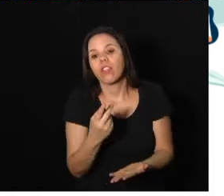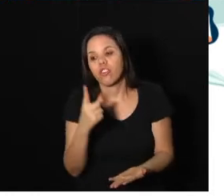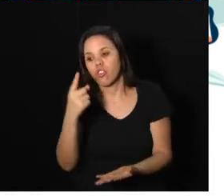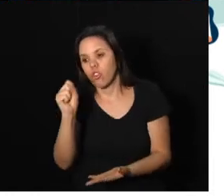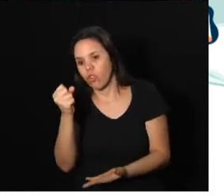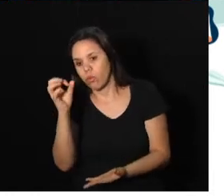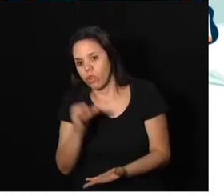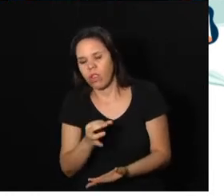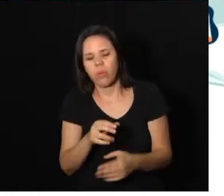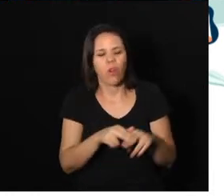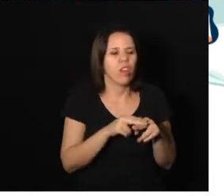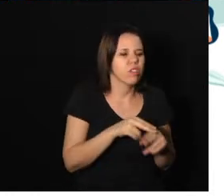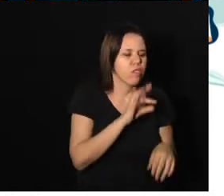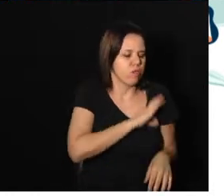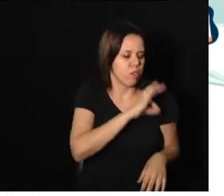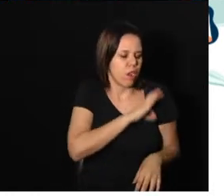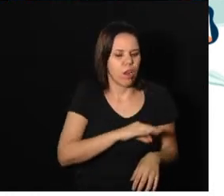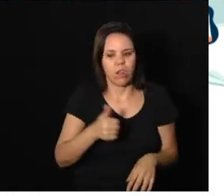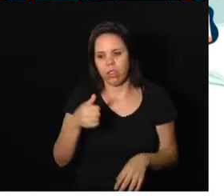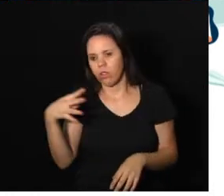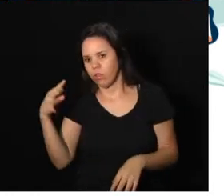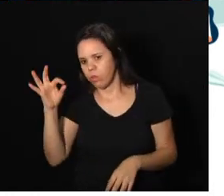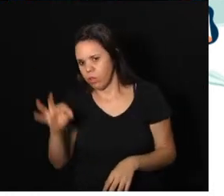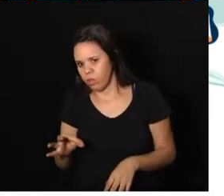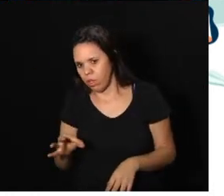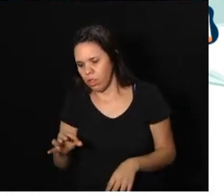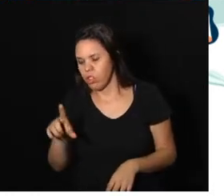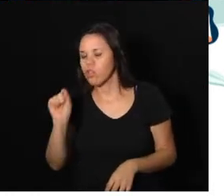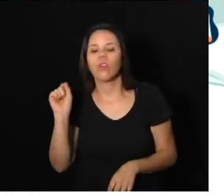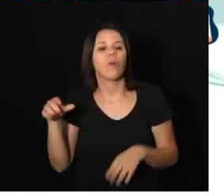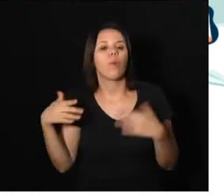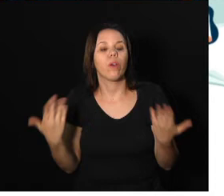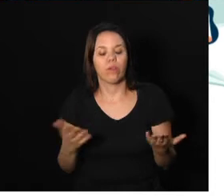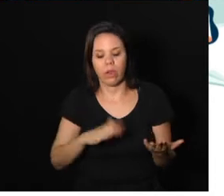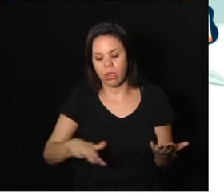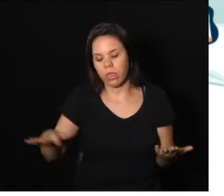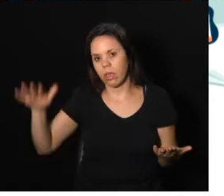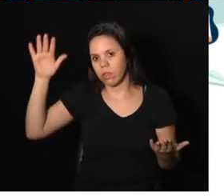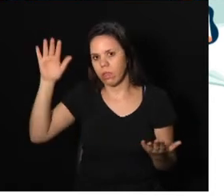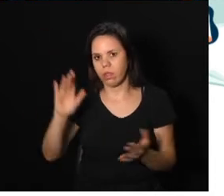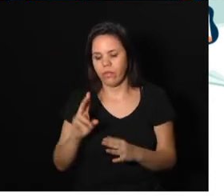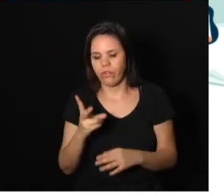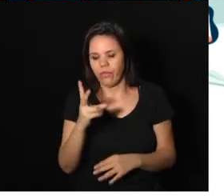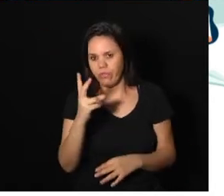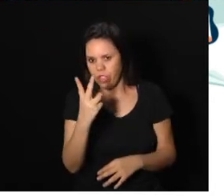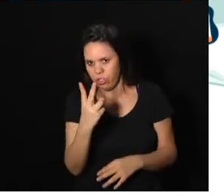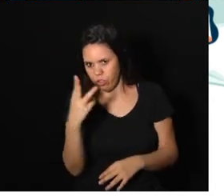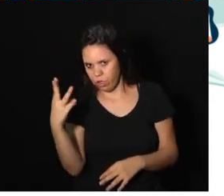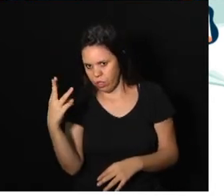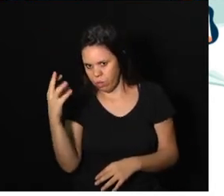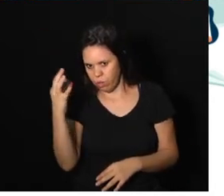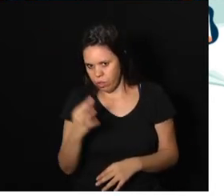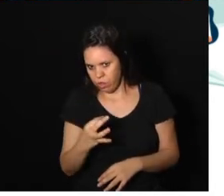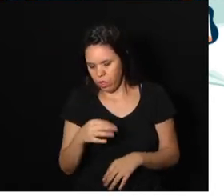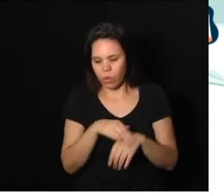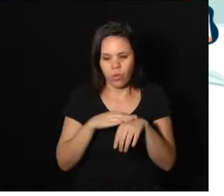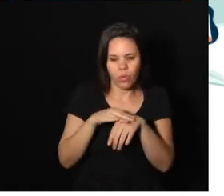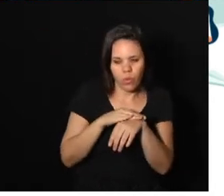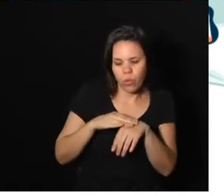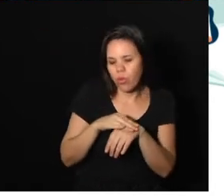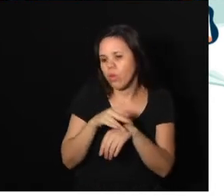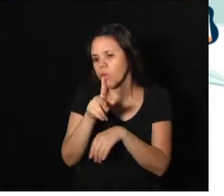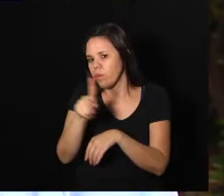pelo salário, 14% escolheram quando eram crianças, 23% conversaram